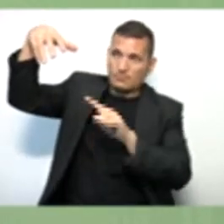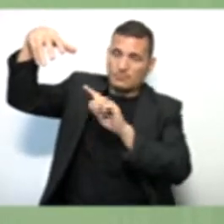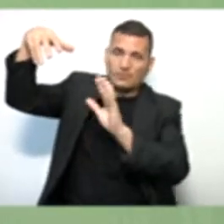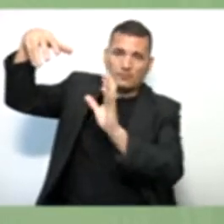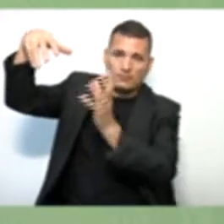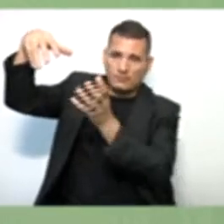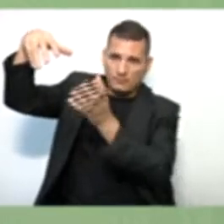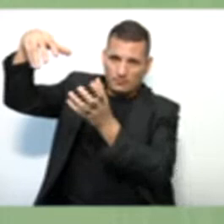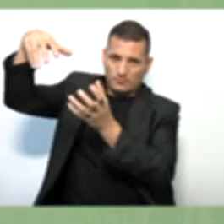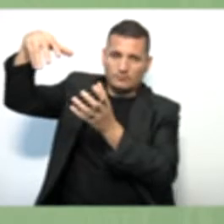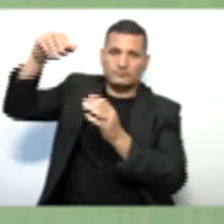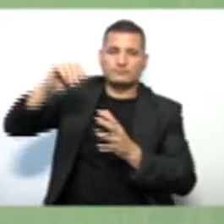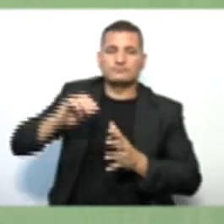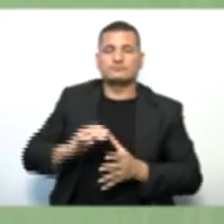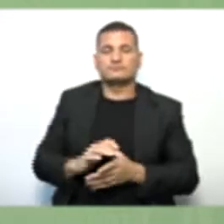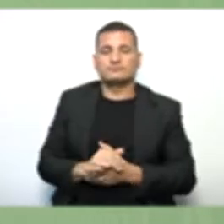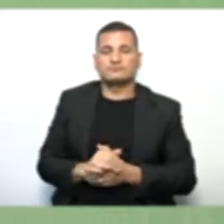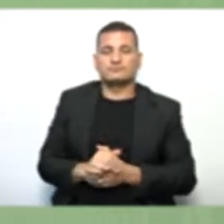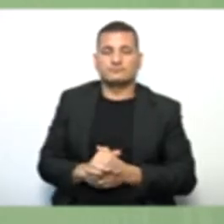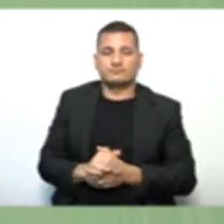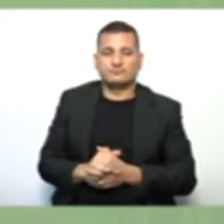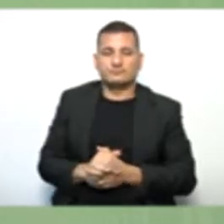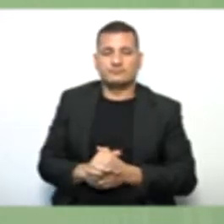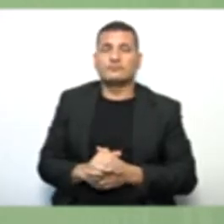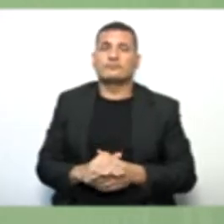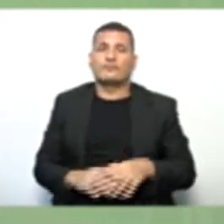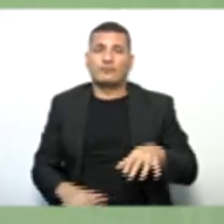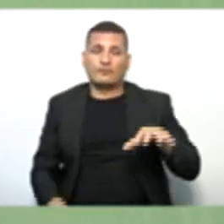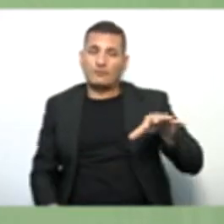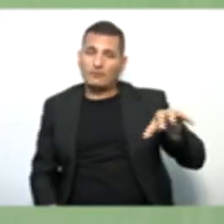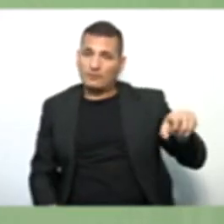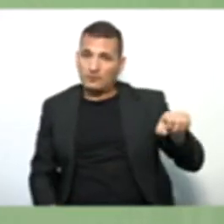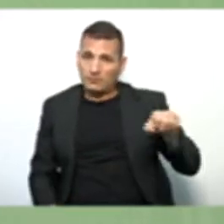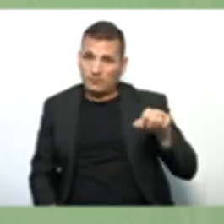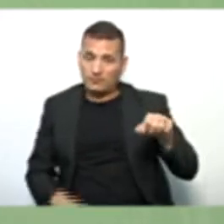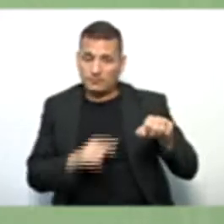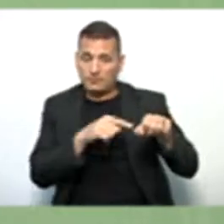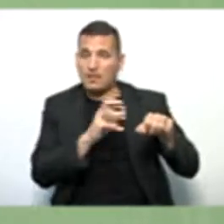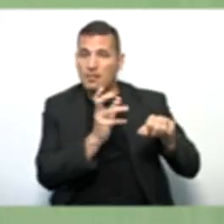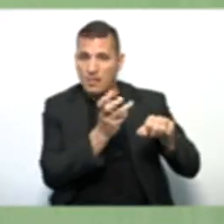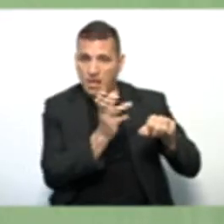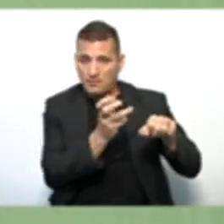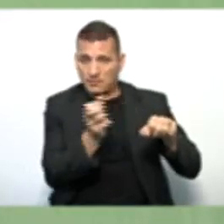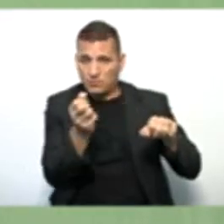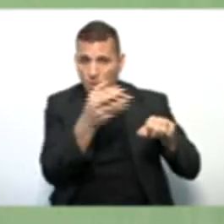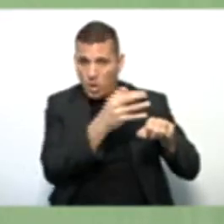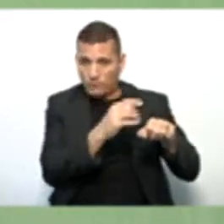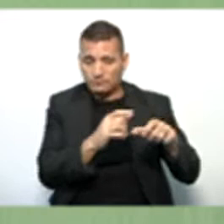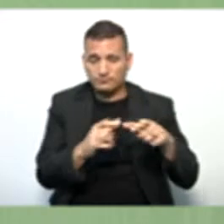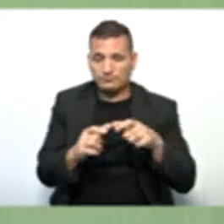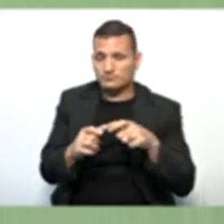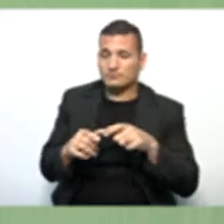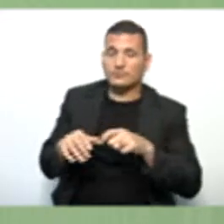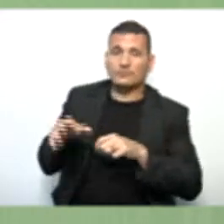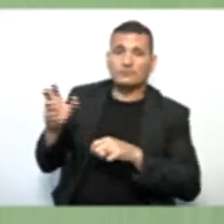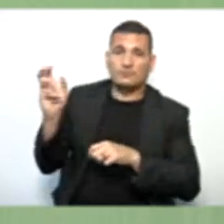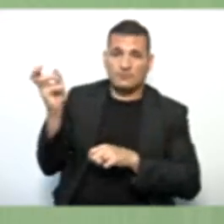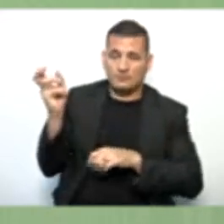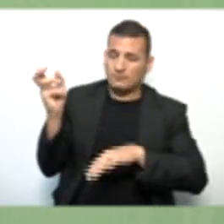bom? Pegue uma nova lâmpada, né? Uma lâmpada nova. Suba na